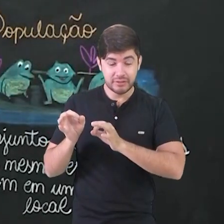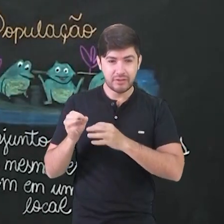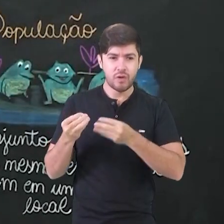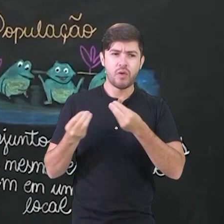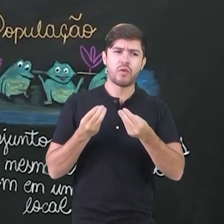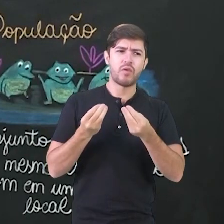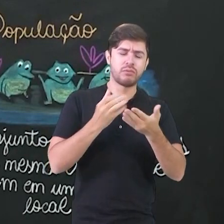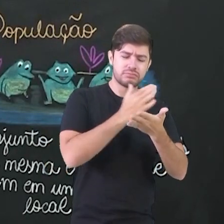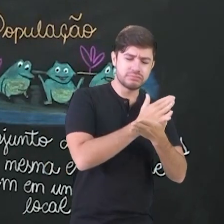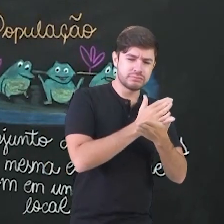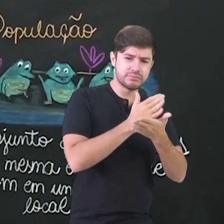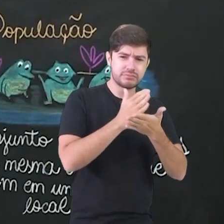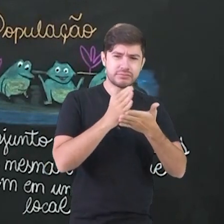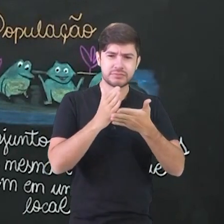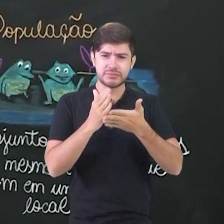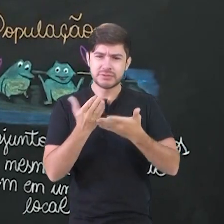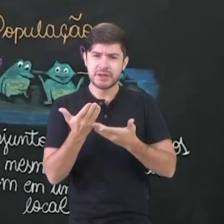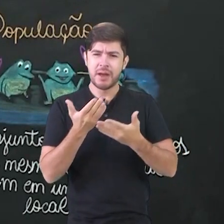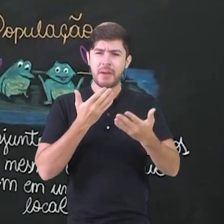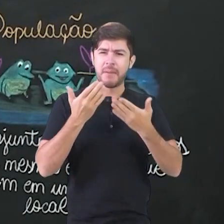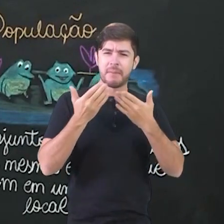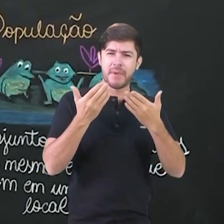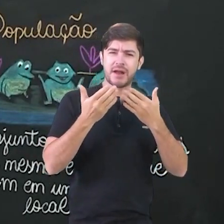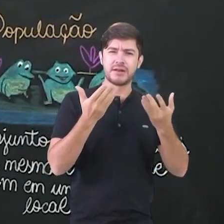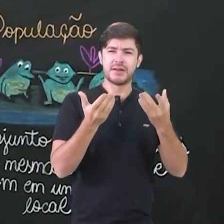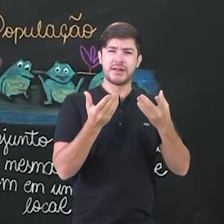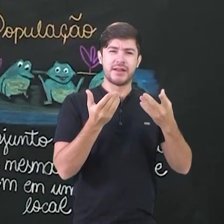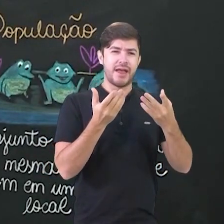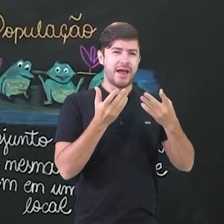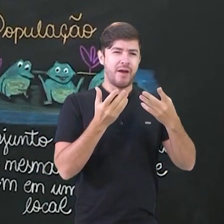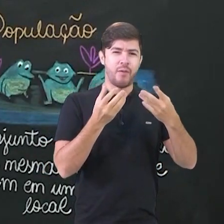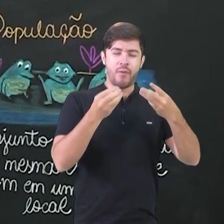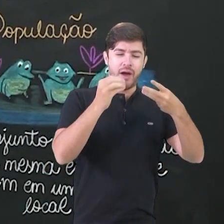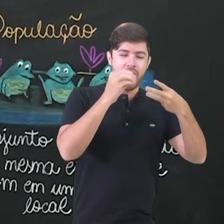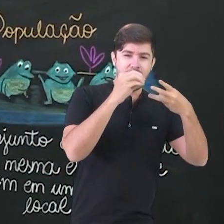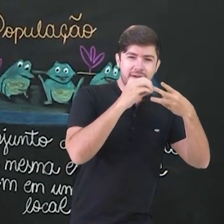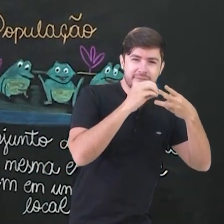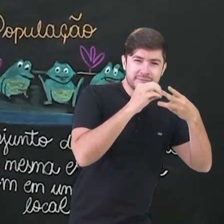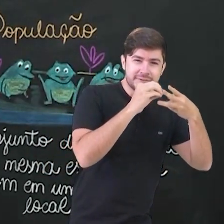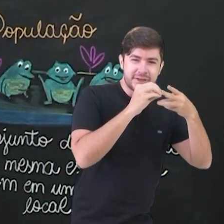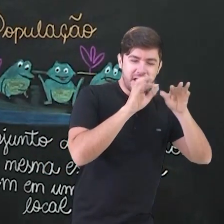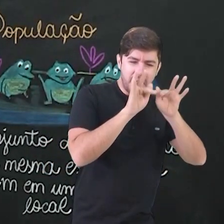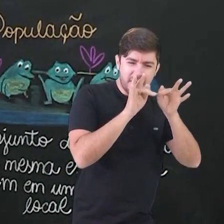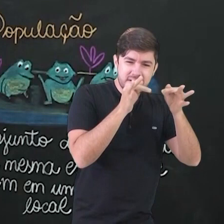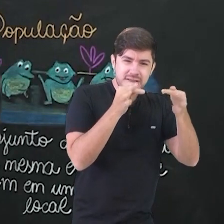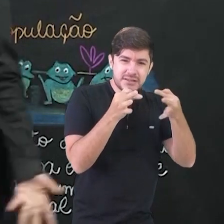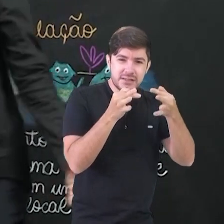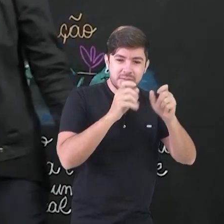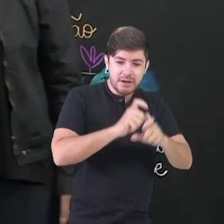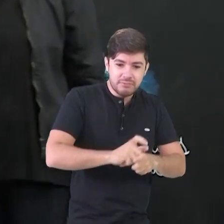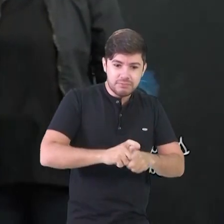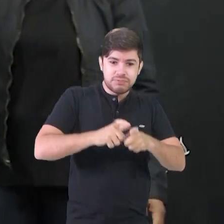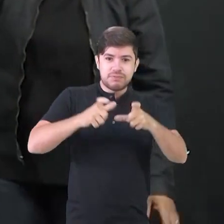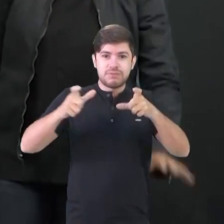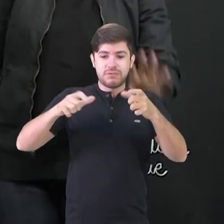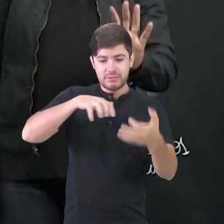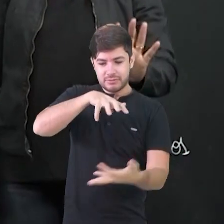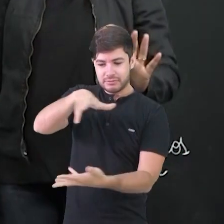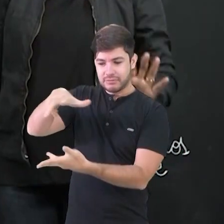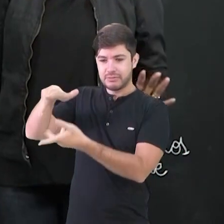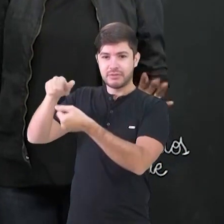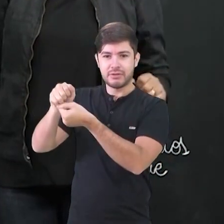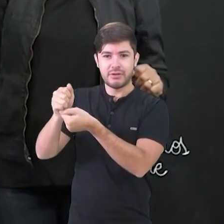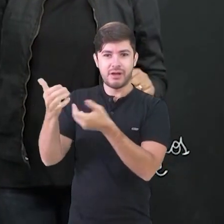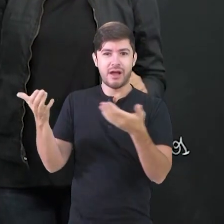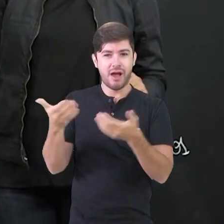gente parte de uma pequena estrutura como a célula para uma grande estrutura como o planeta? Sim.